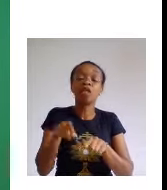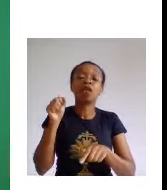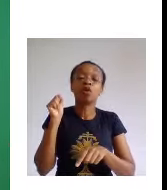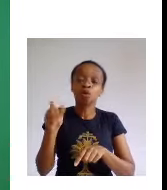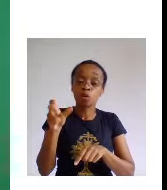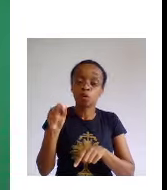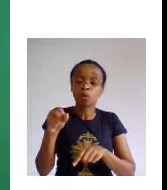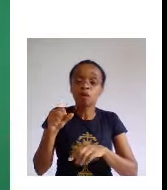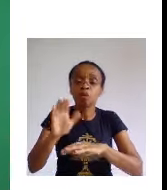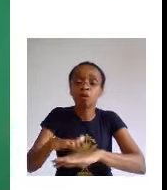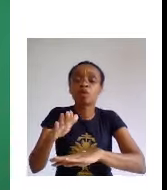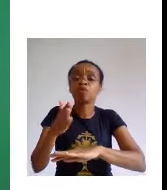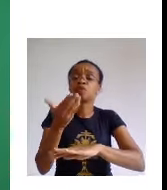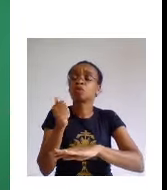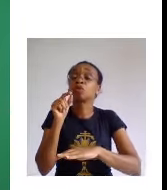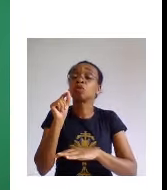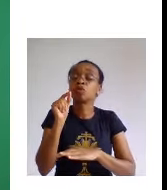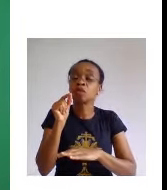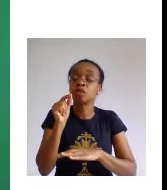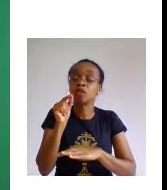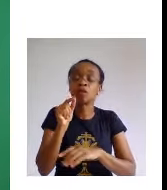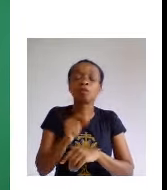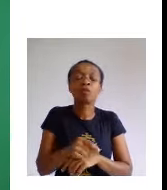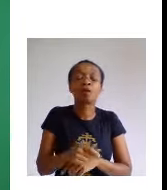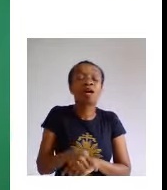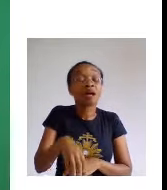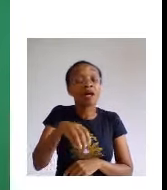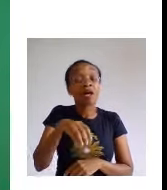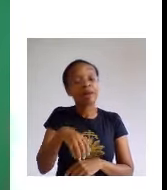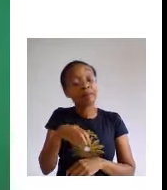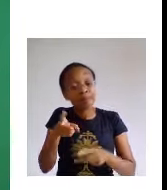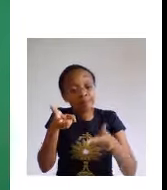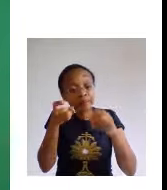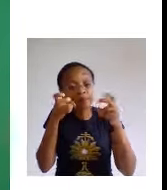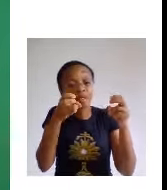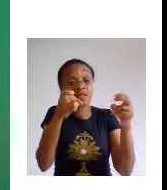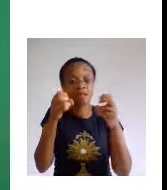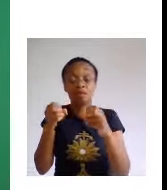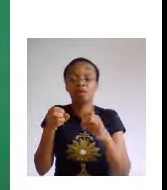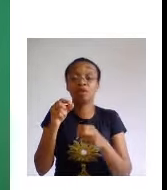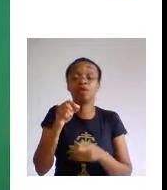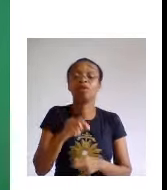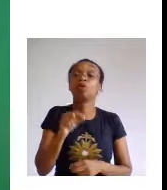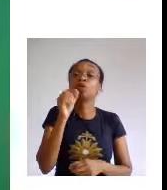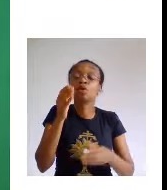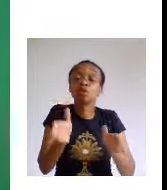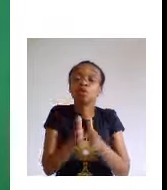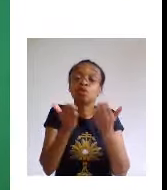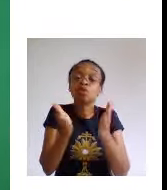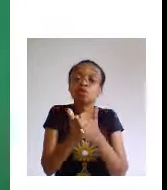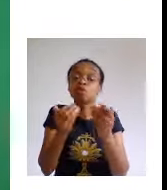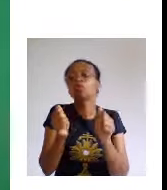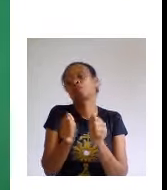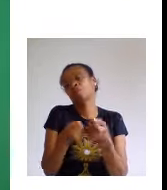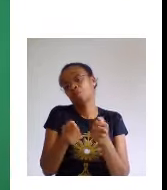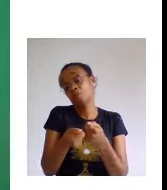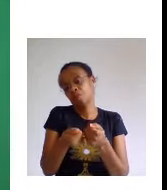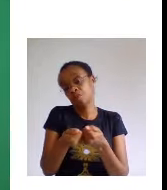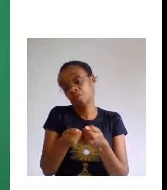pobres. Esta encíclica, então, ela chama cada um de nós para agirmos como